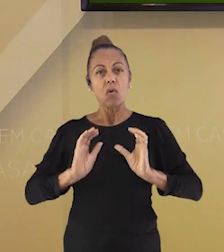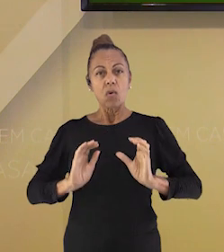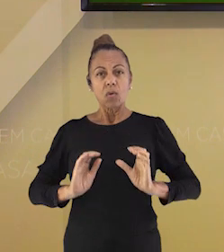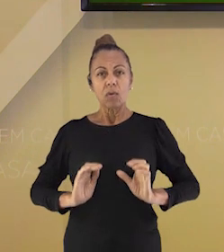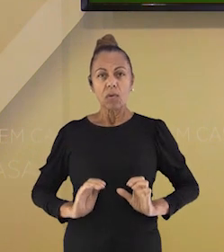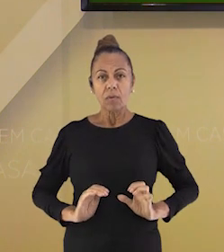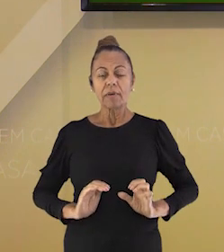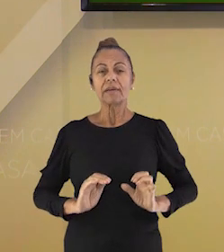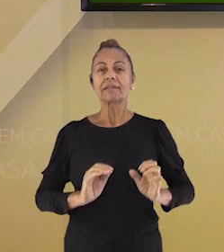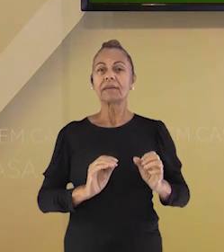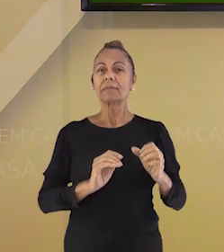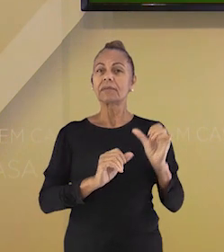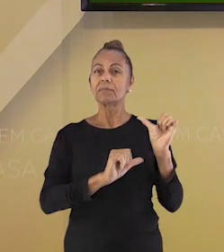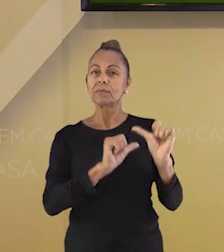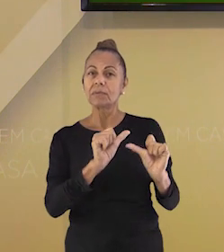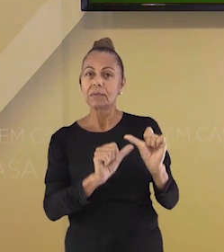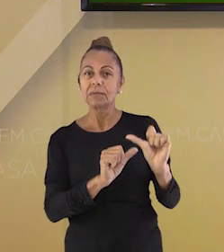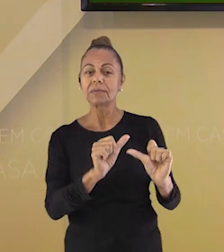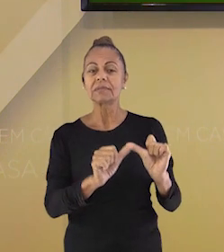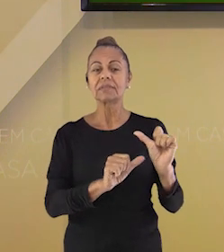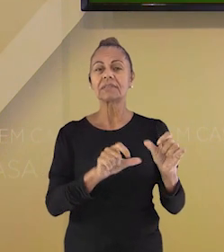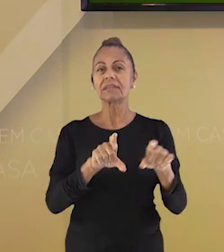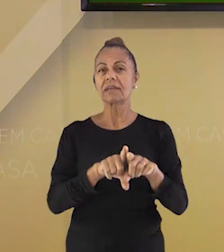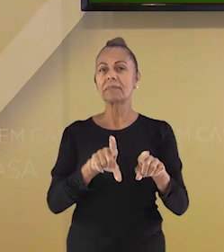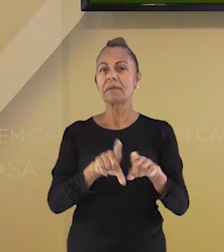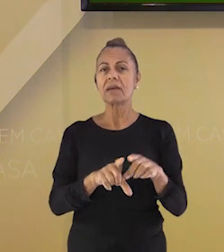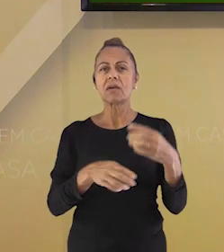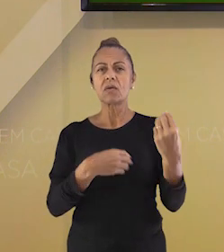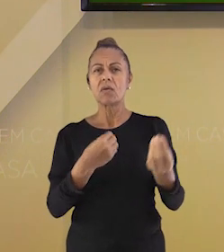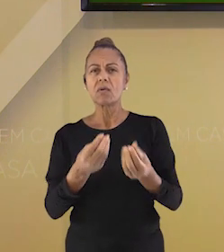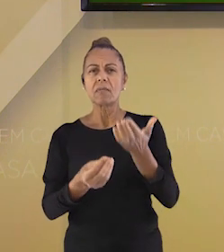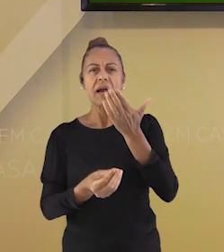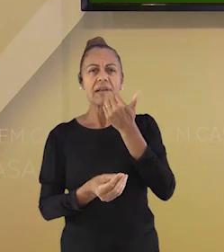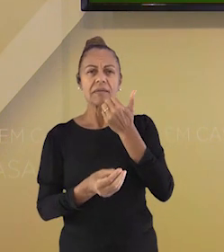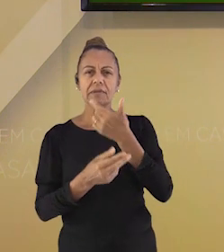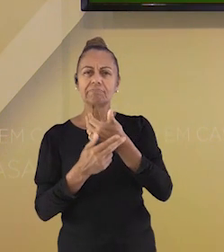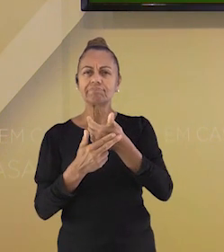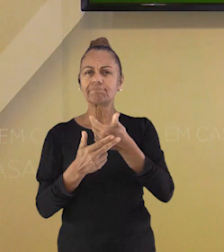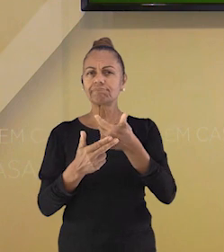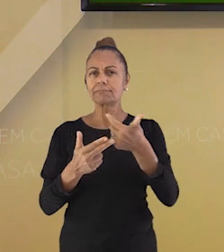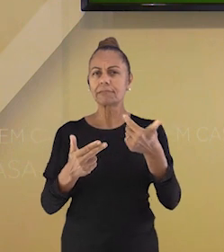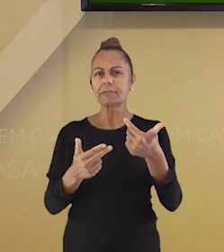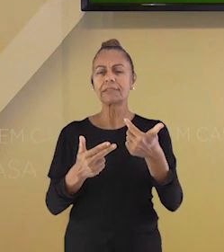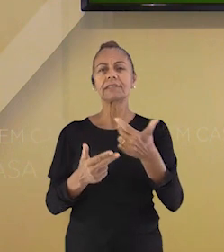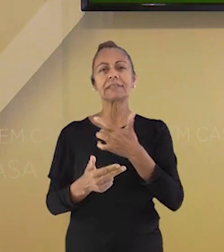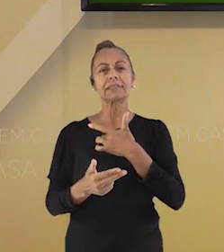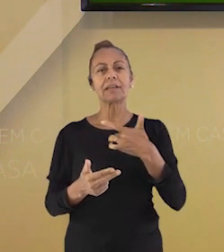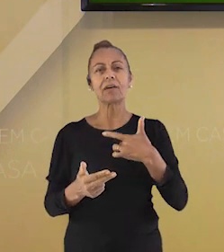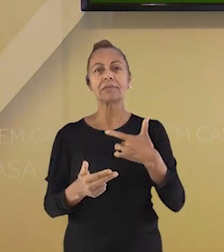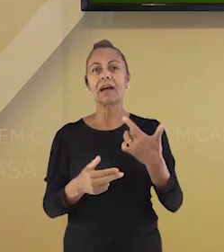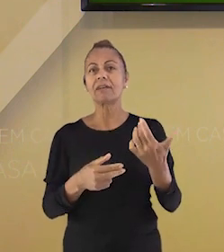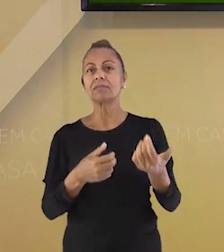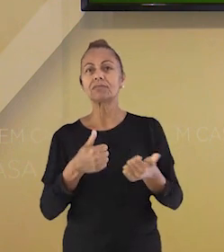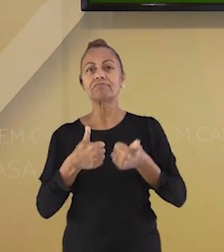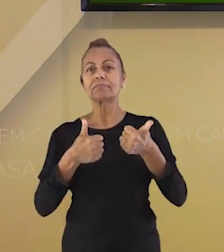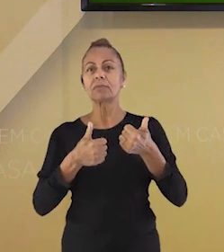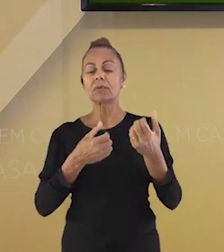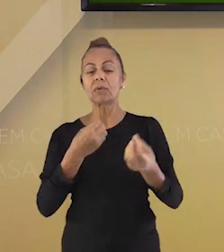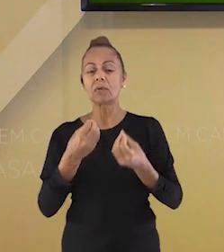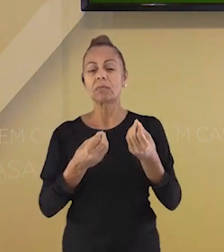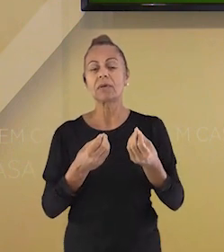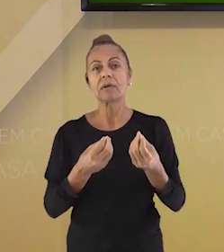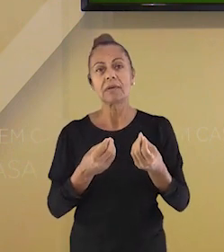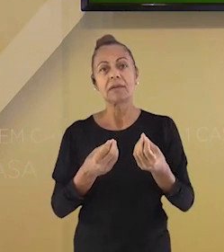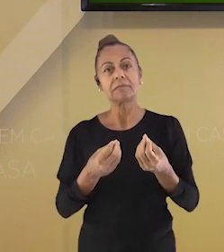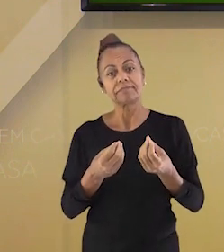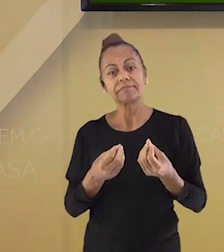de comportamento e a adoção de hábitos alimentares saudáveis significam uma virada rumo a uma